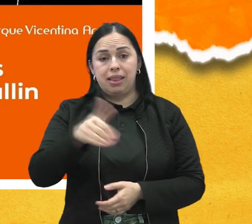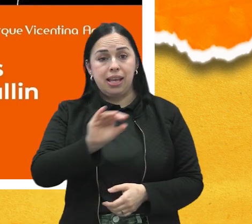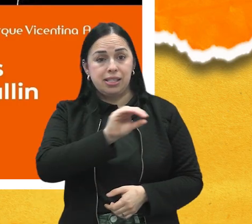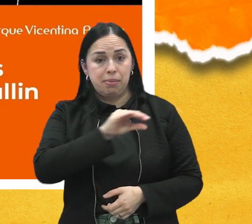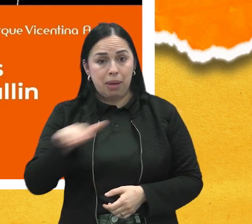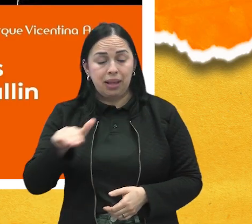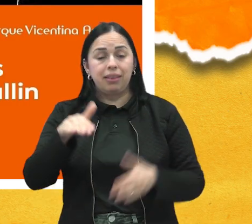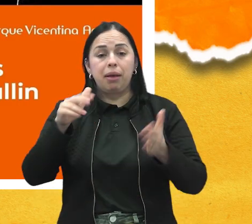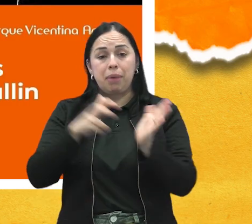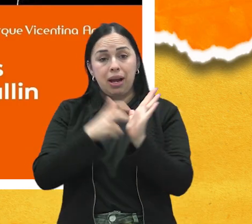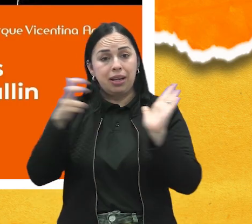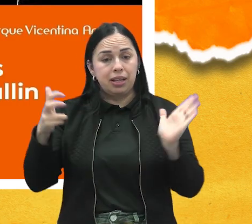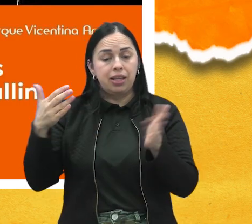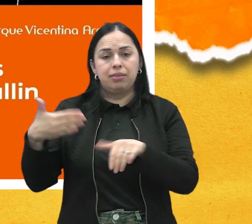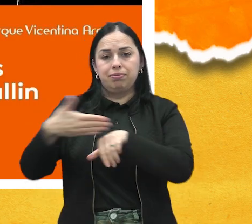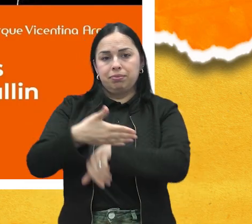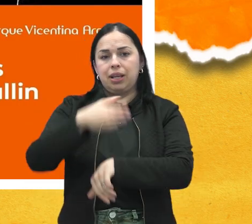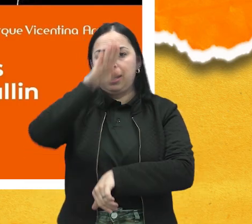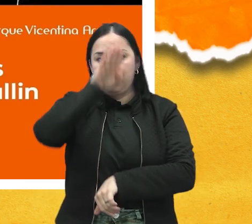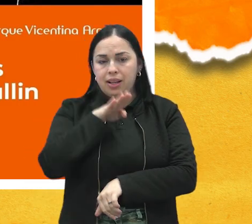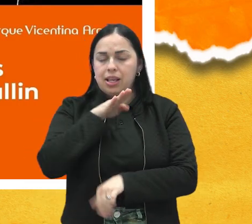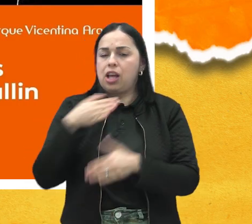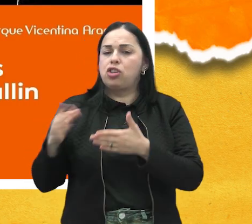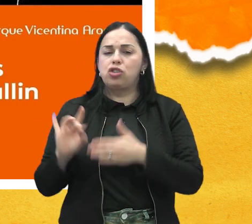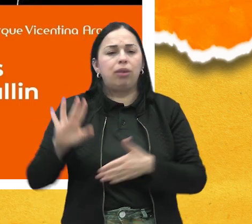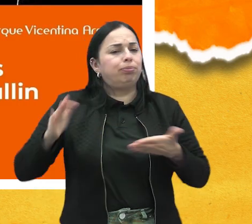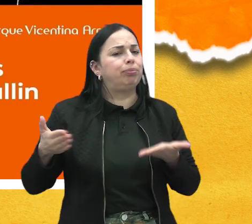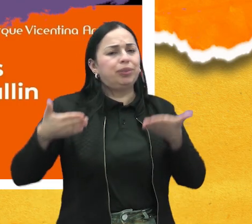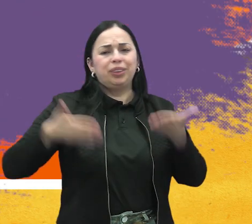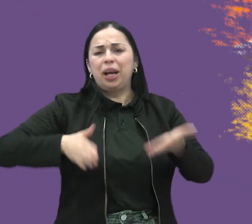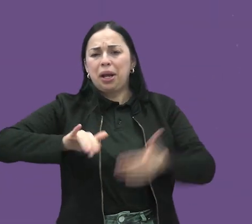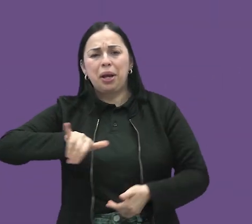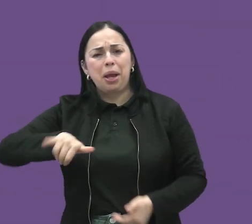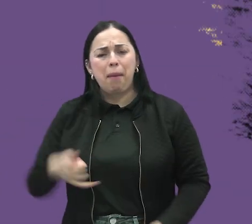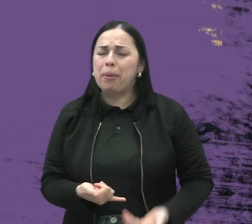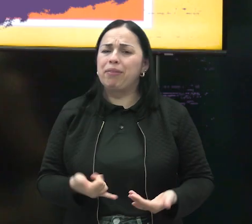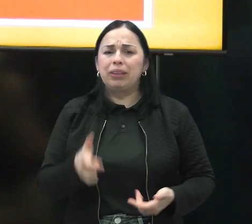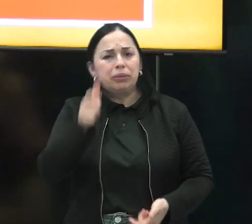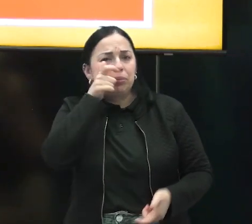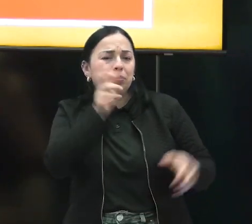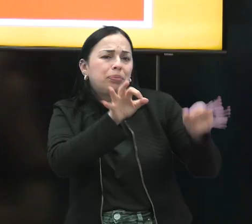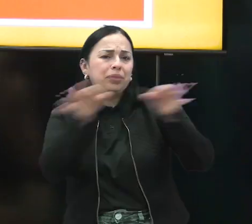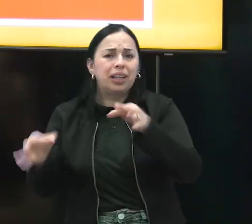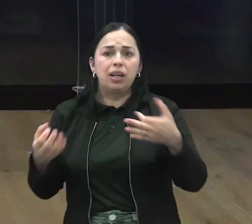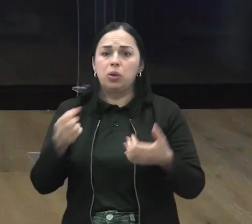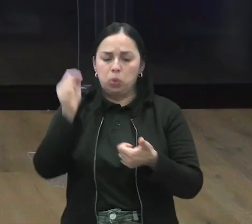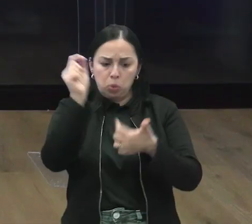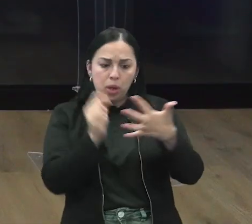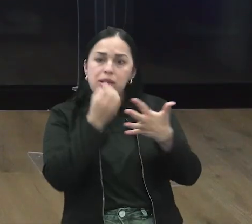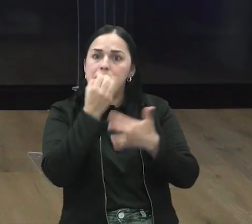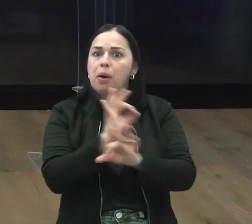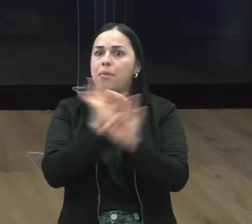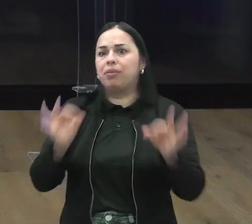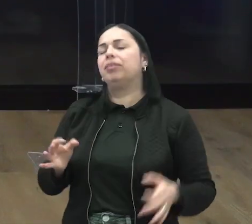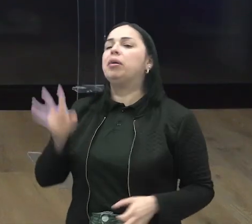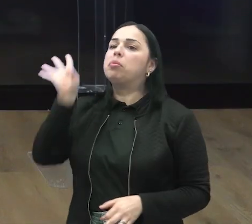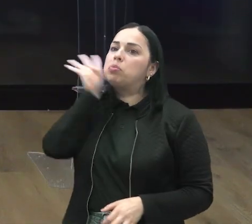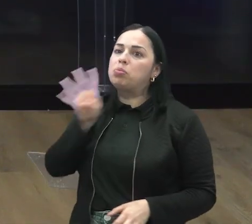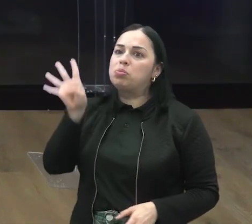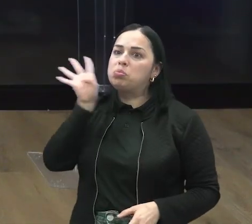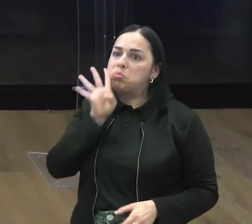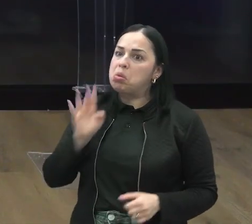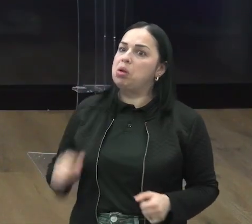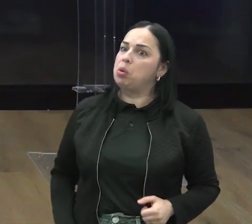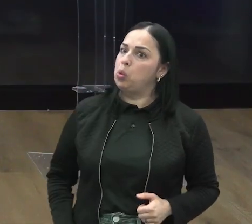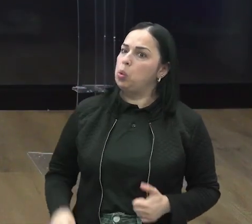às 10h30 da manhã e a entrada é gratuita, também é só chegar por lá e aproveitar. Fran, muita coisa boa, né? Muita coisa